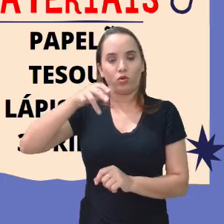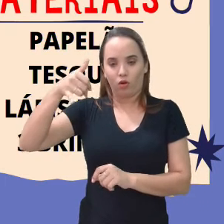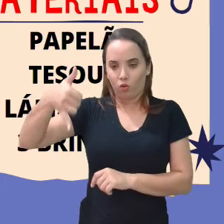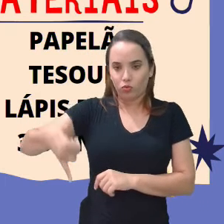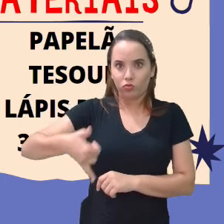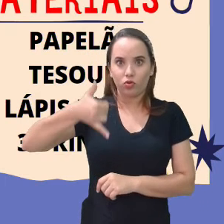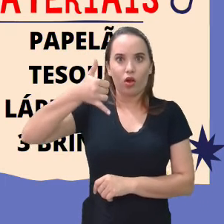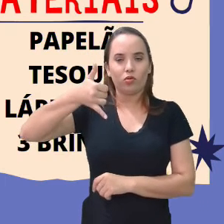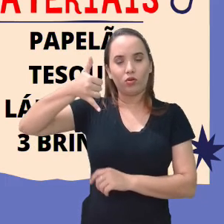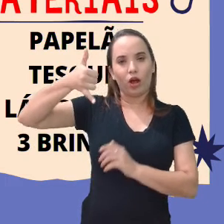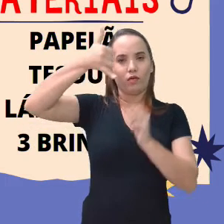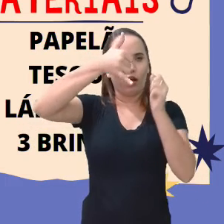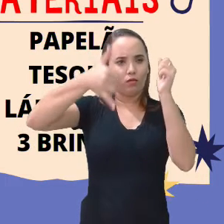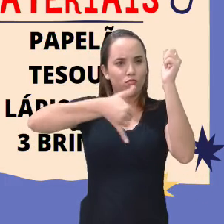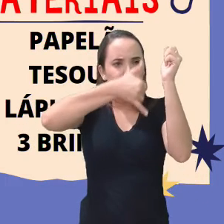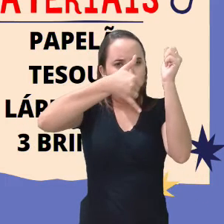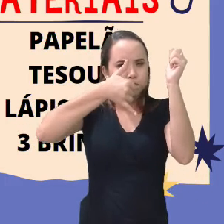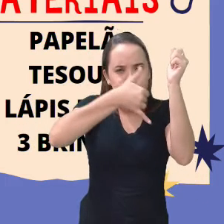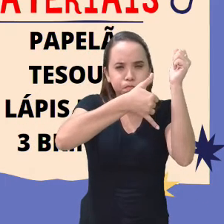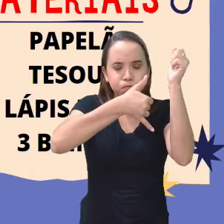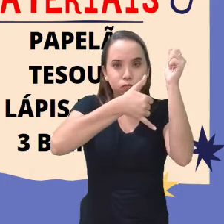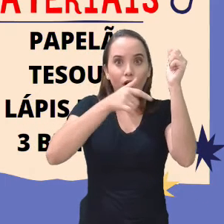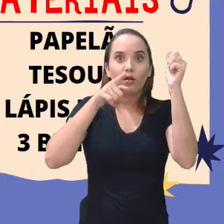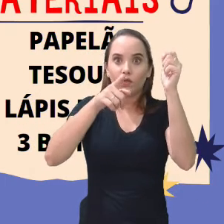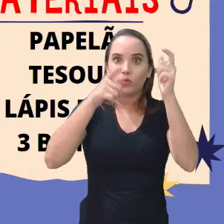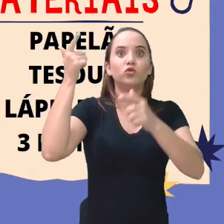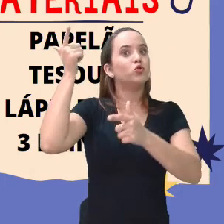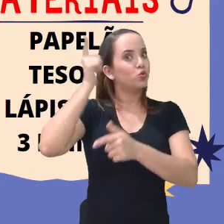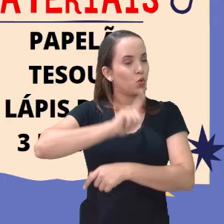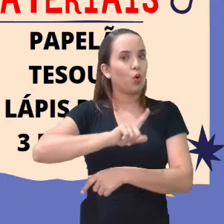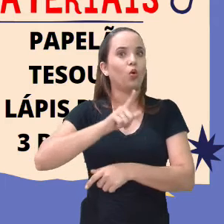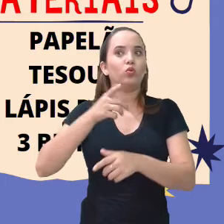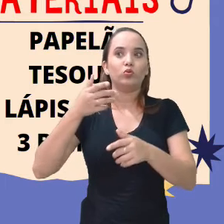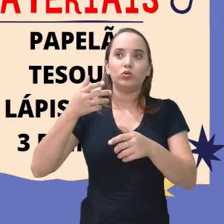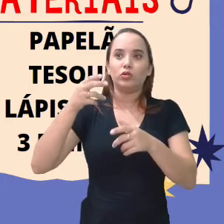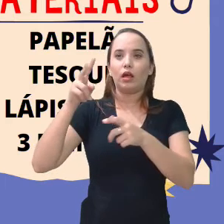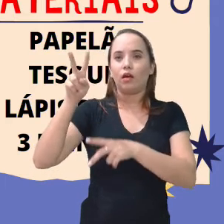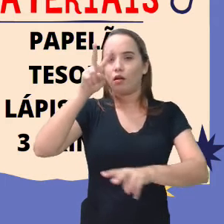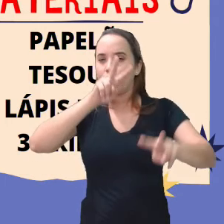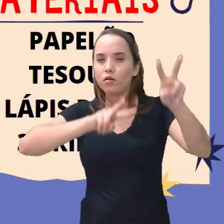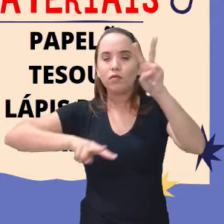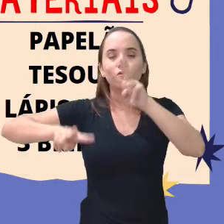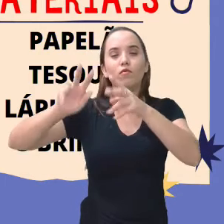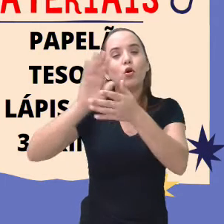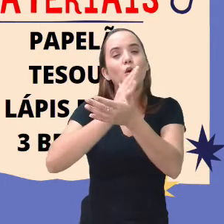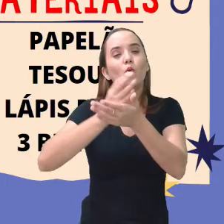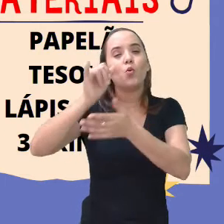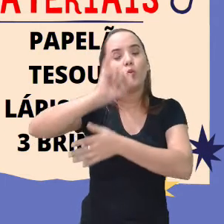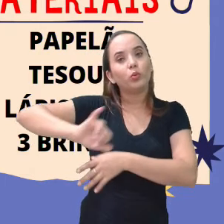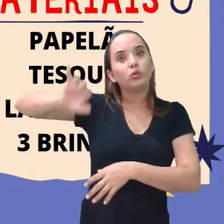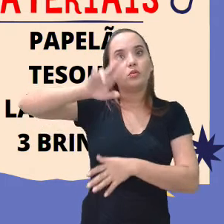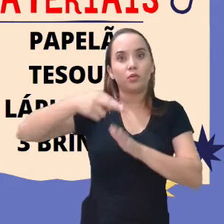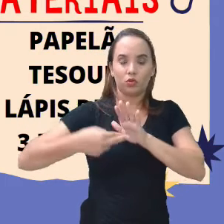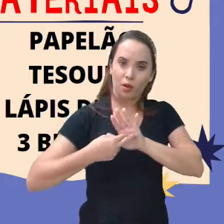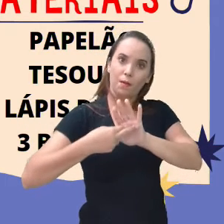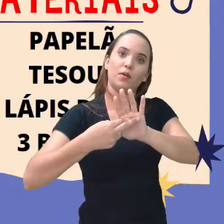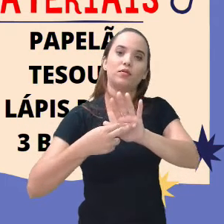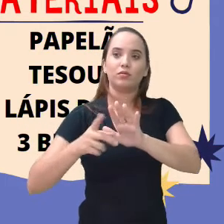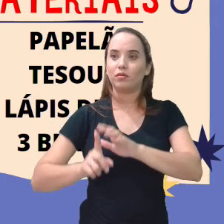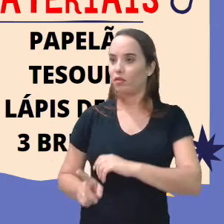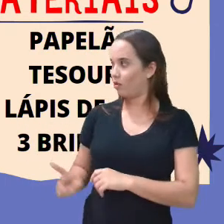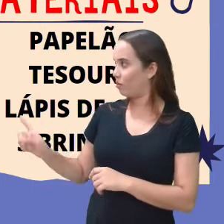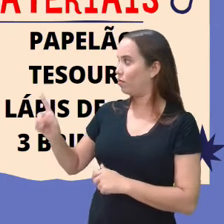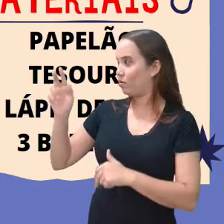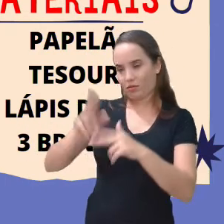agora, vocês vão poder ver algumas imagens representando a construção desse material